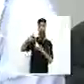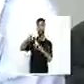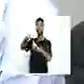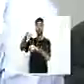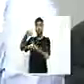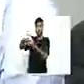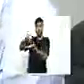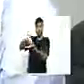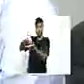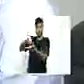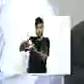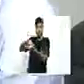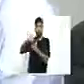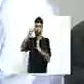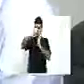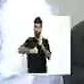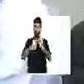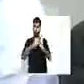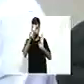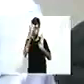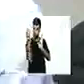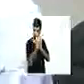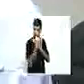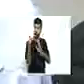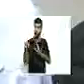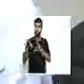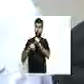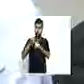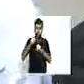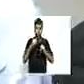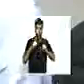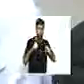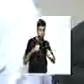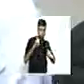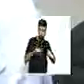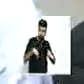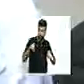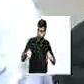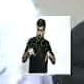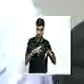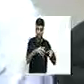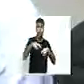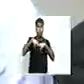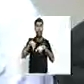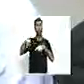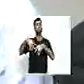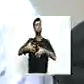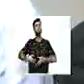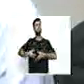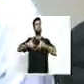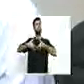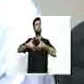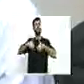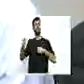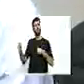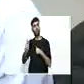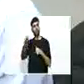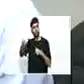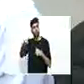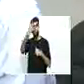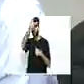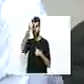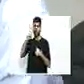obrigação com contrato de fazer a coleta seletiva isso trouxe dignidade para aquelas